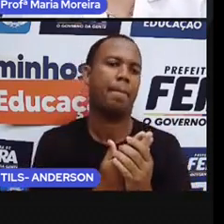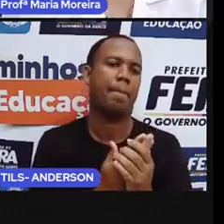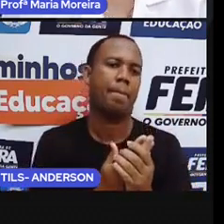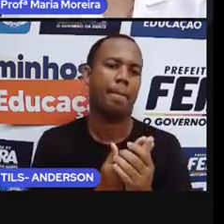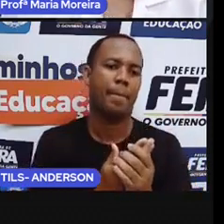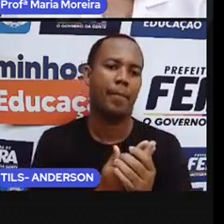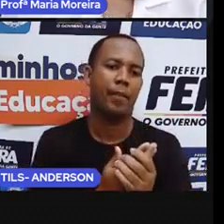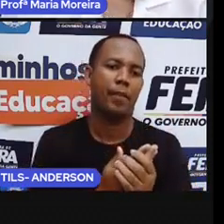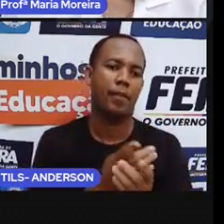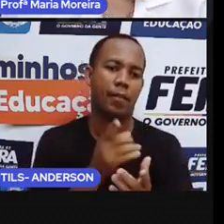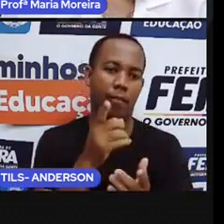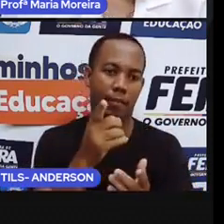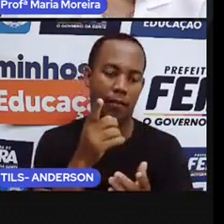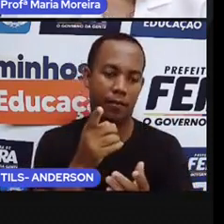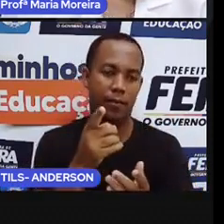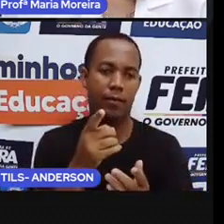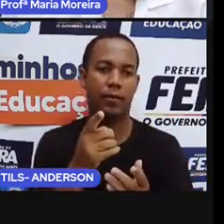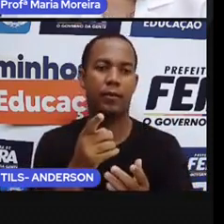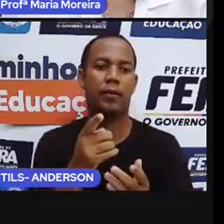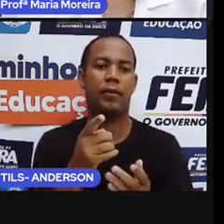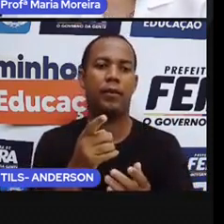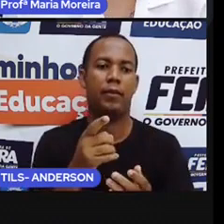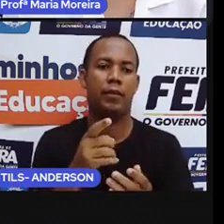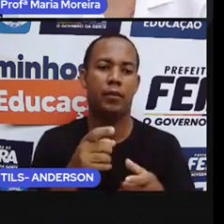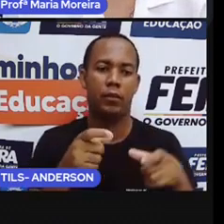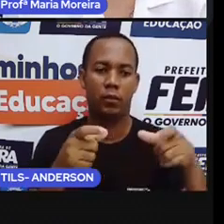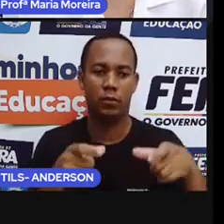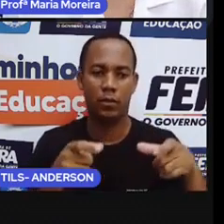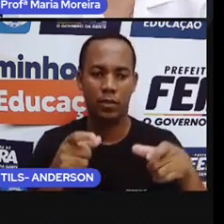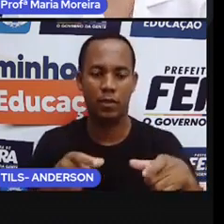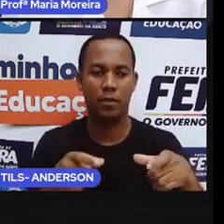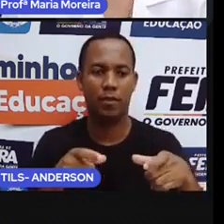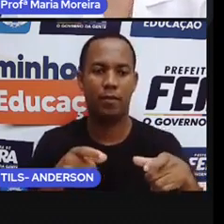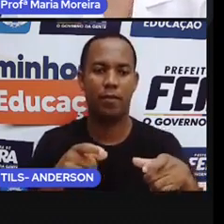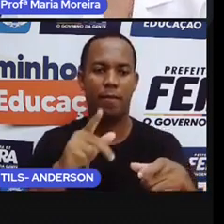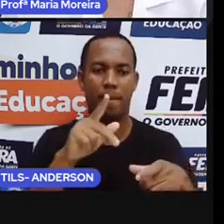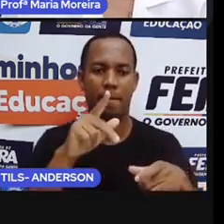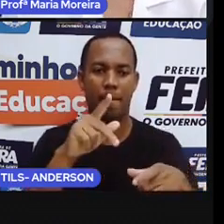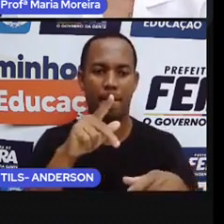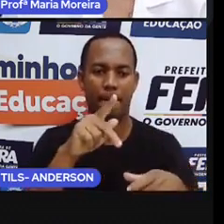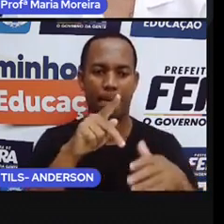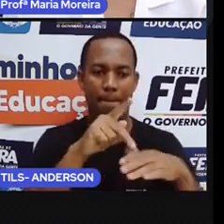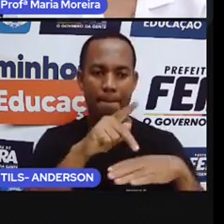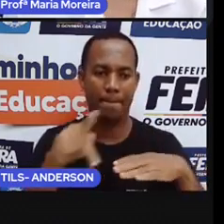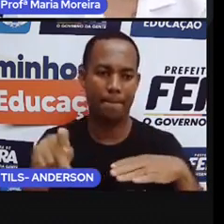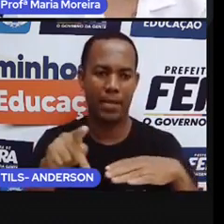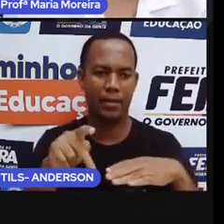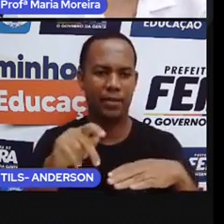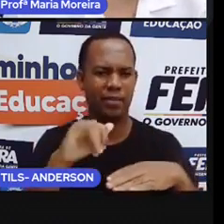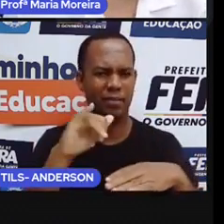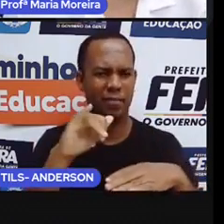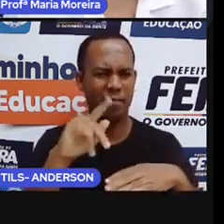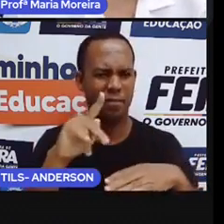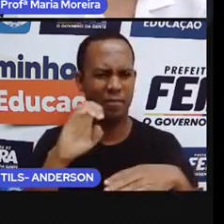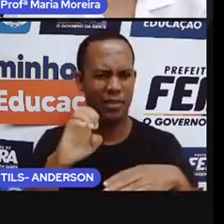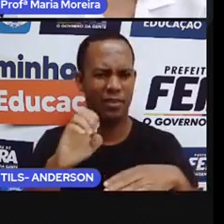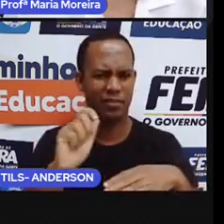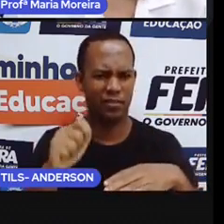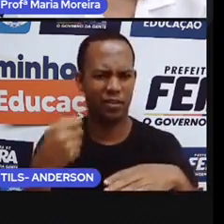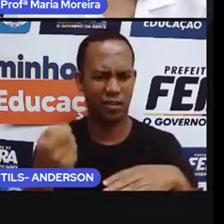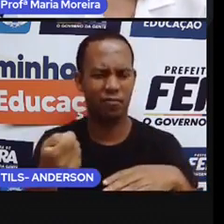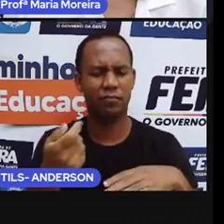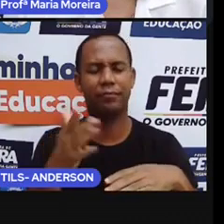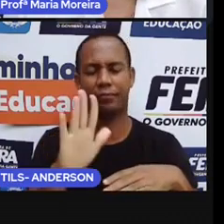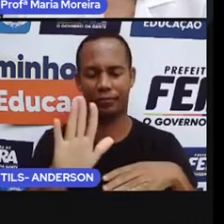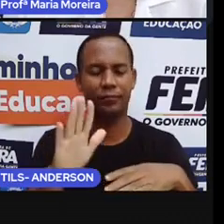A Pró lá do Colégio Minhas Crianças do Parque P é fantástica, porque os alunos dela estão sempre presentes aqui nas